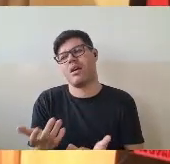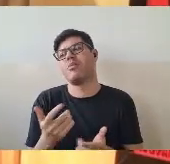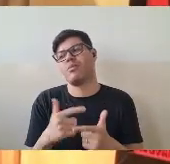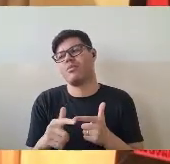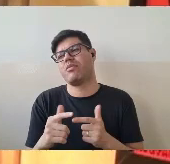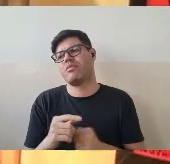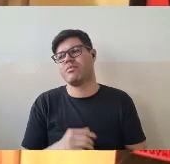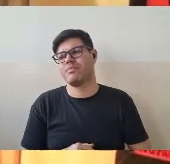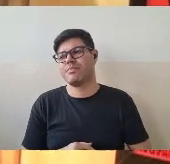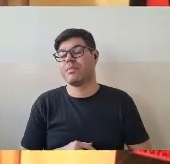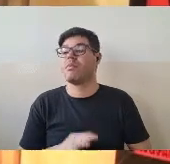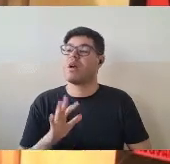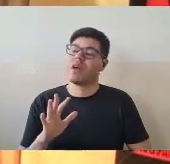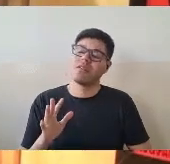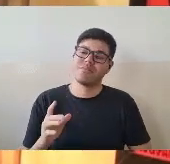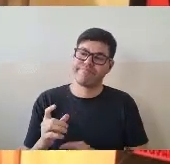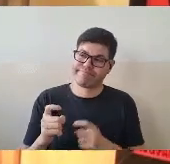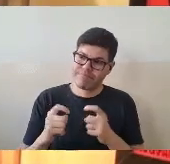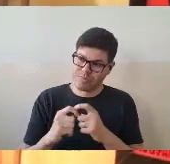né?